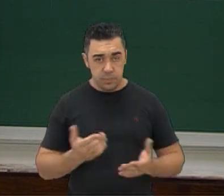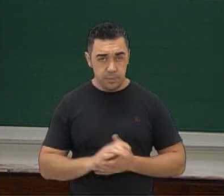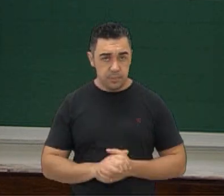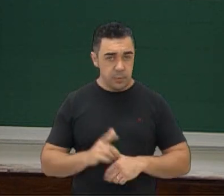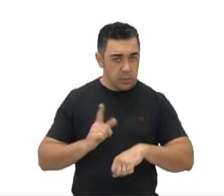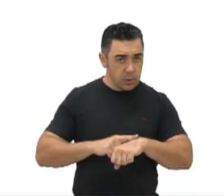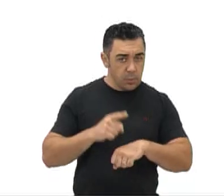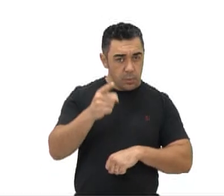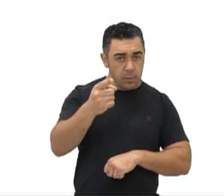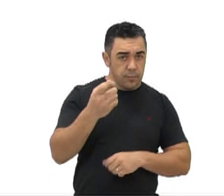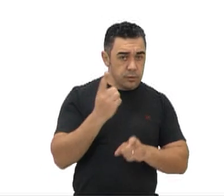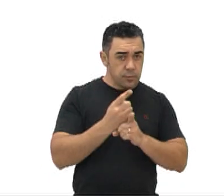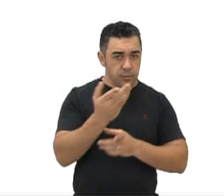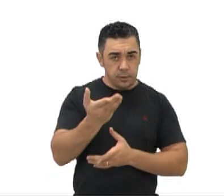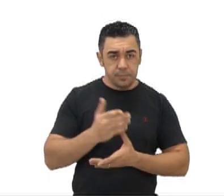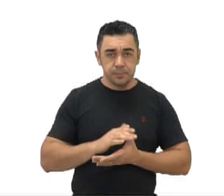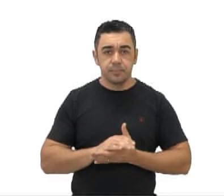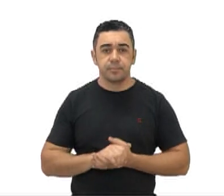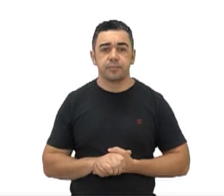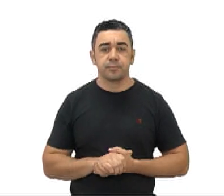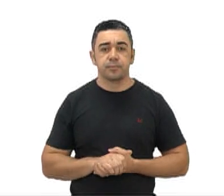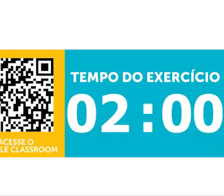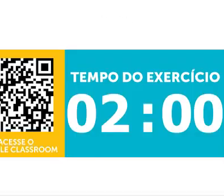Um tempo para vocês identificarem.